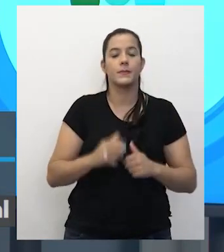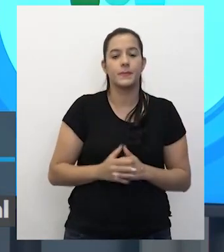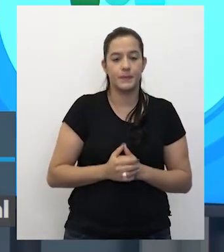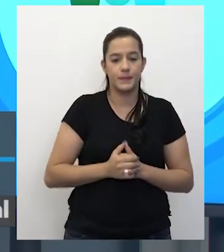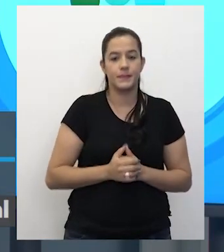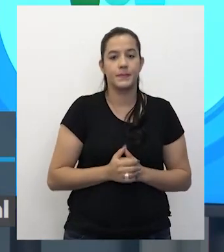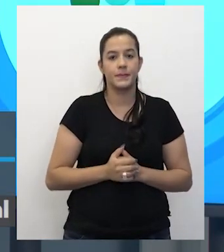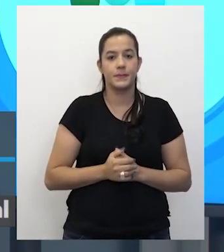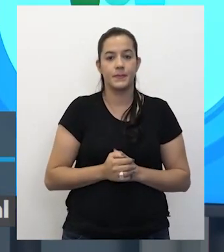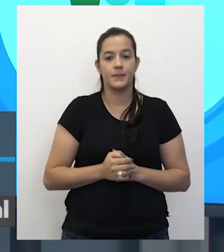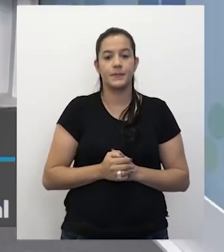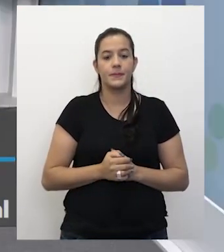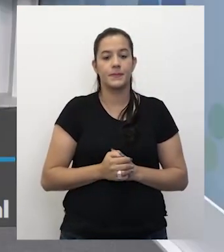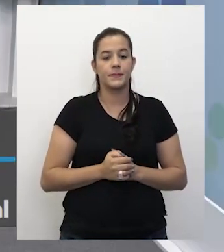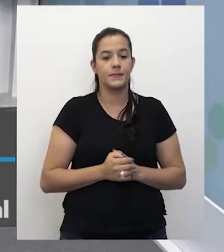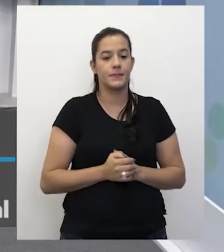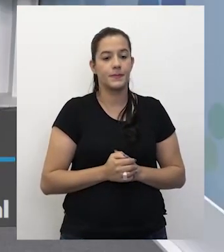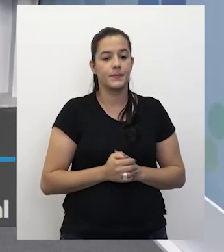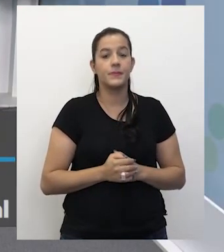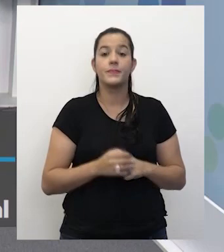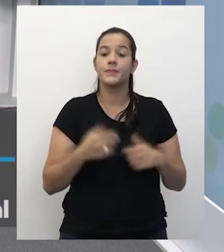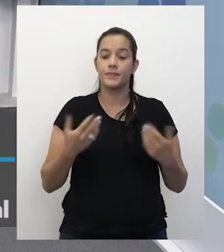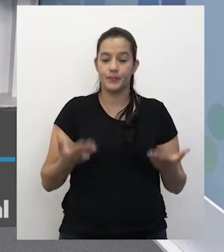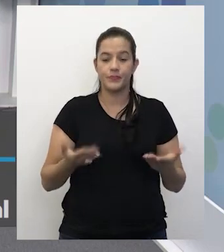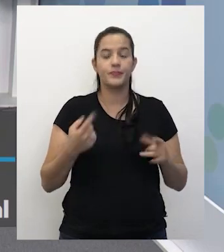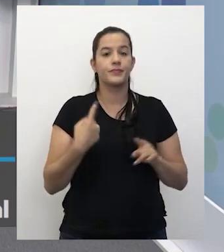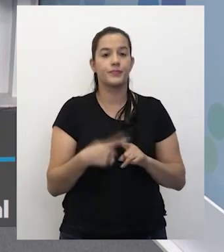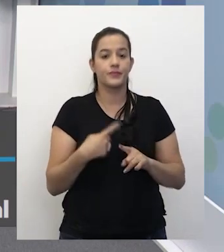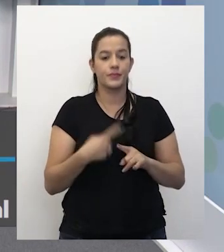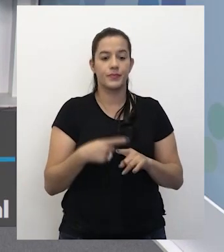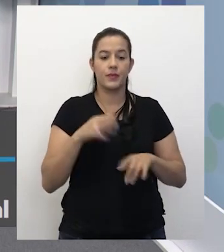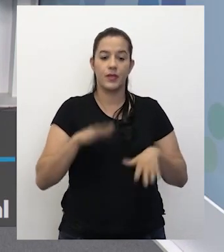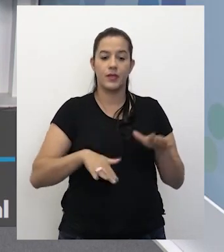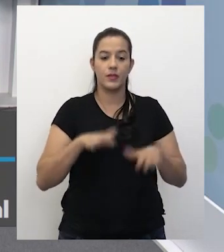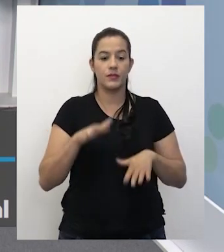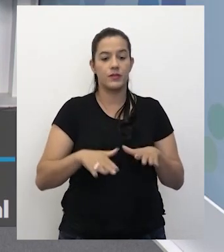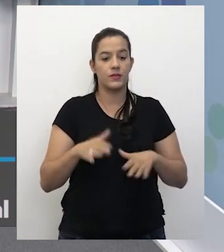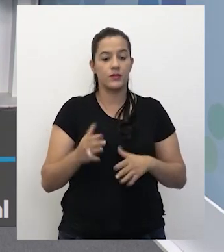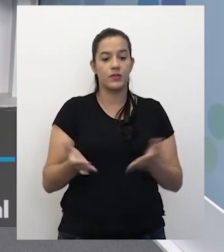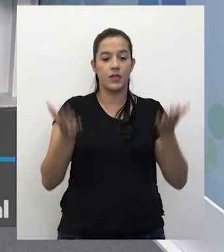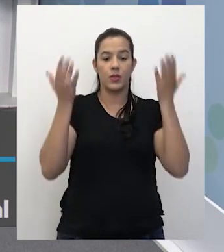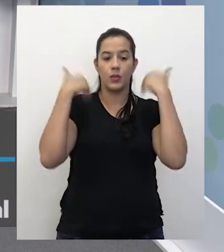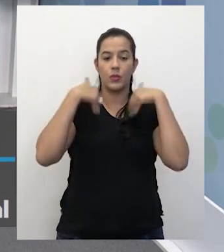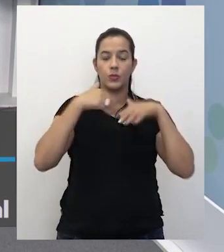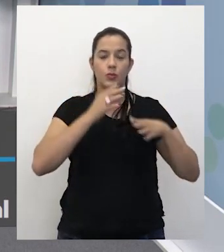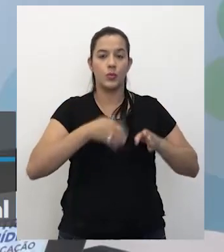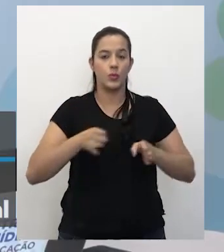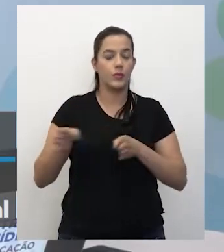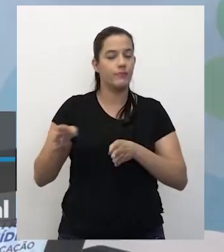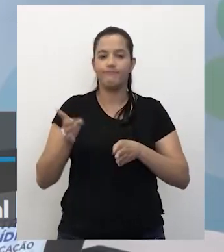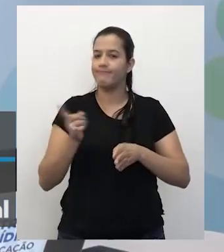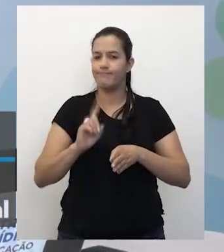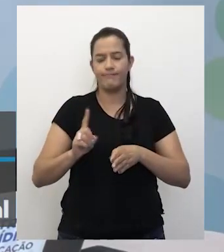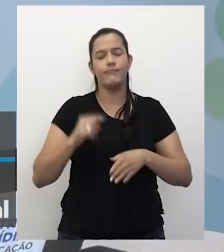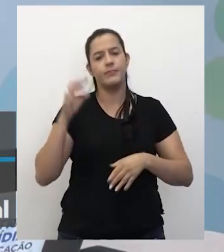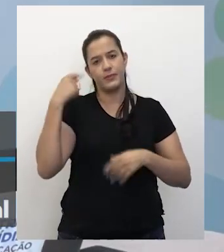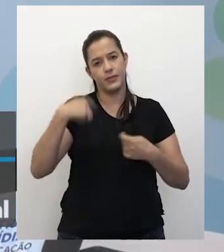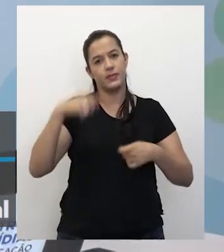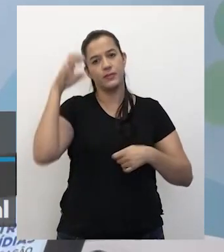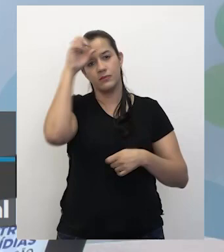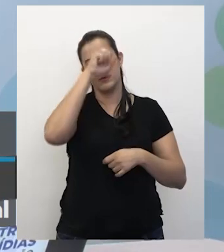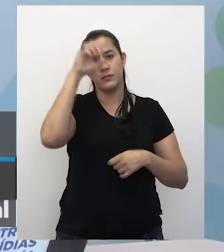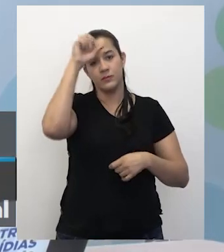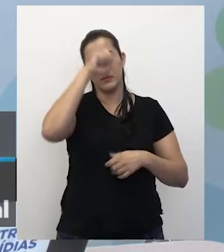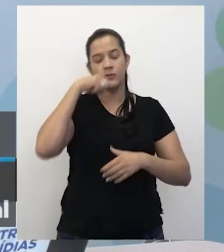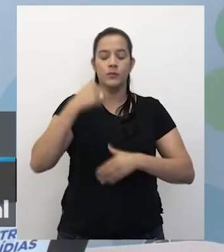da organização. Não é verdade? Até porque organização não é algo que você tem dentro de você, Exato. É algo que você vai desenvolvendo ao longo da vida. Isso mesmo.